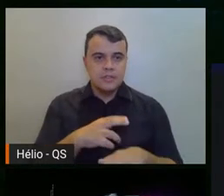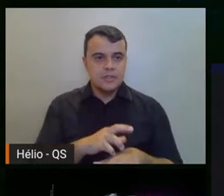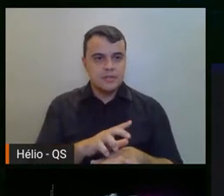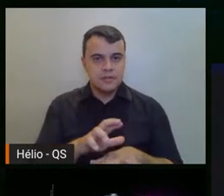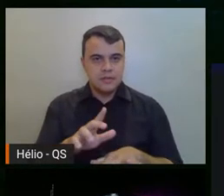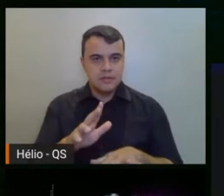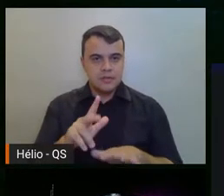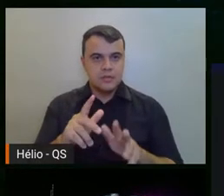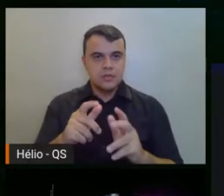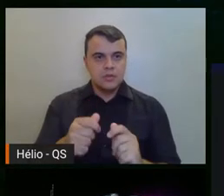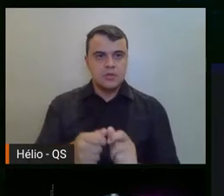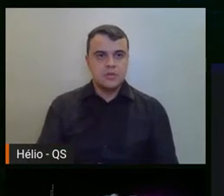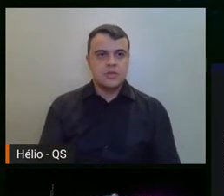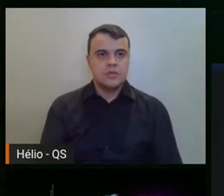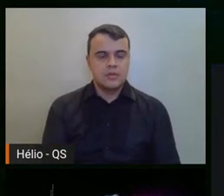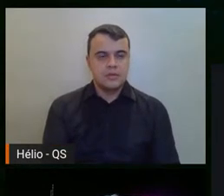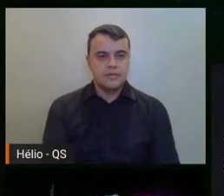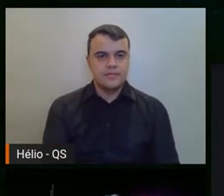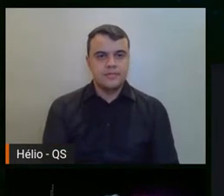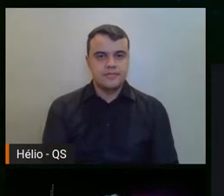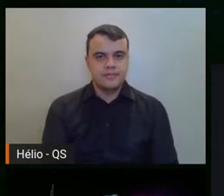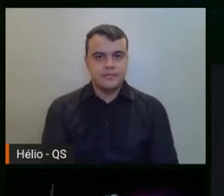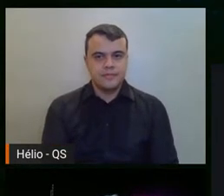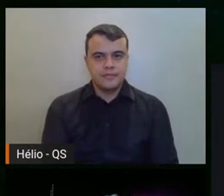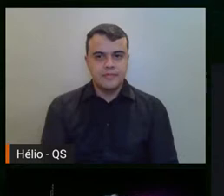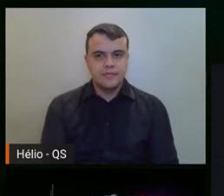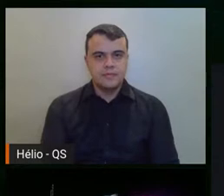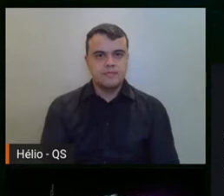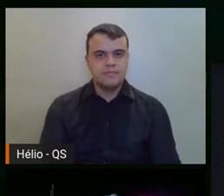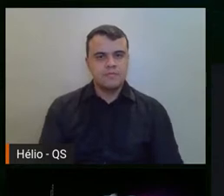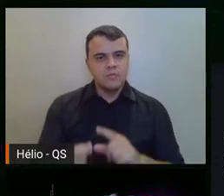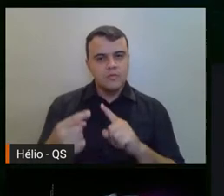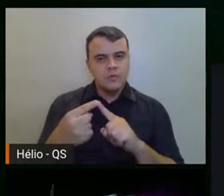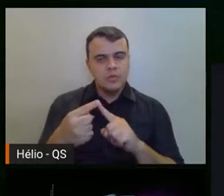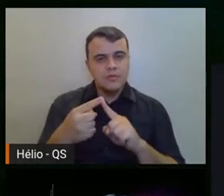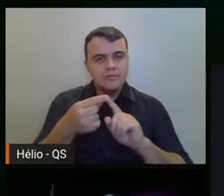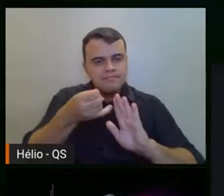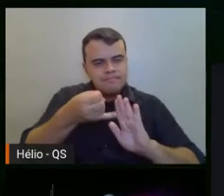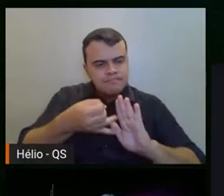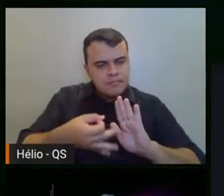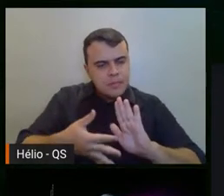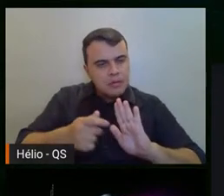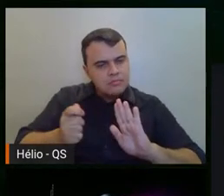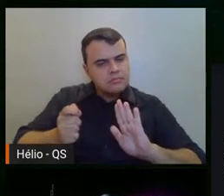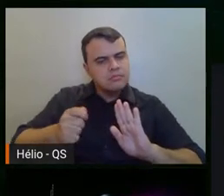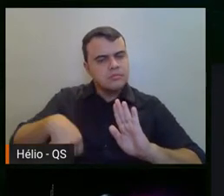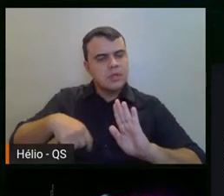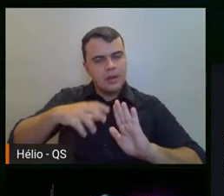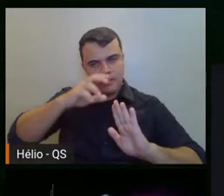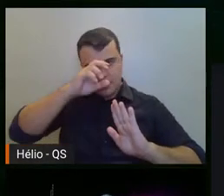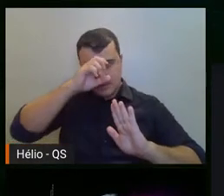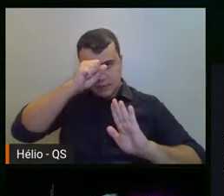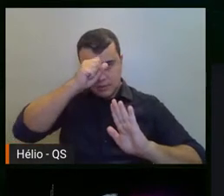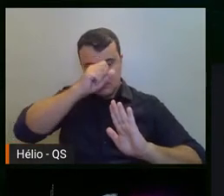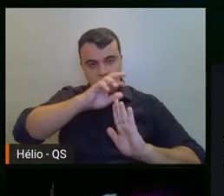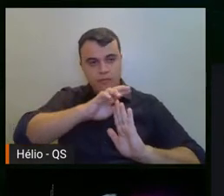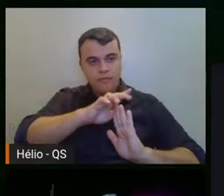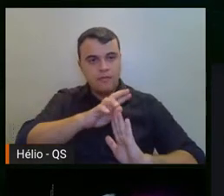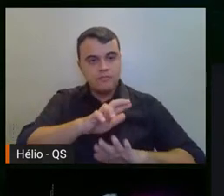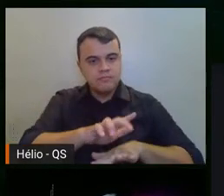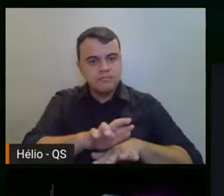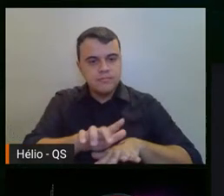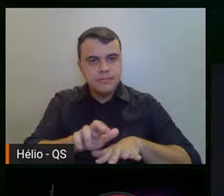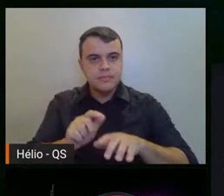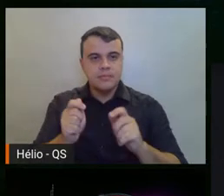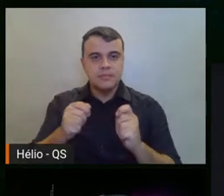isso é então é o objetivo é realmente pessoal dar um portfólio assim de possibilidades de aprendizado assim e de